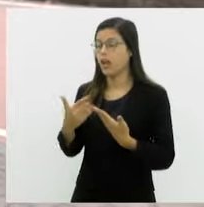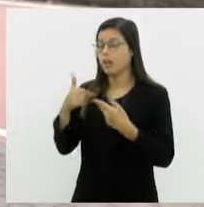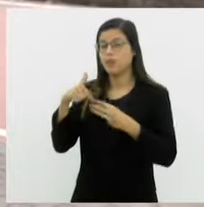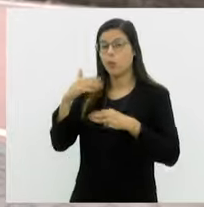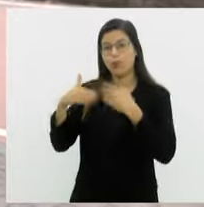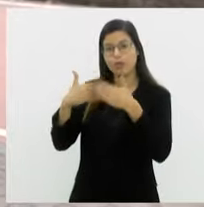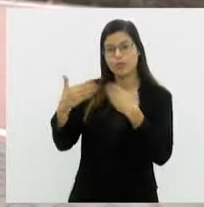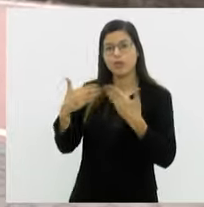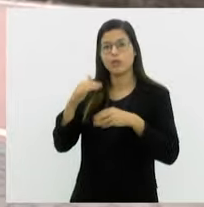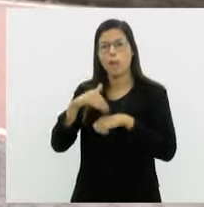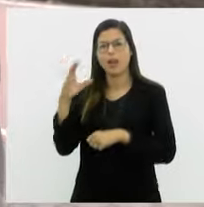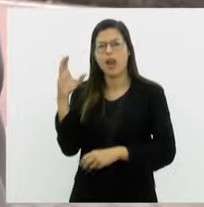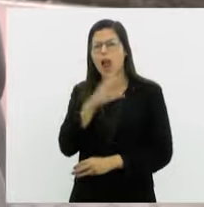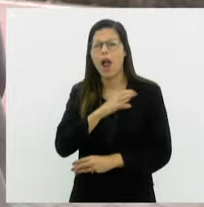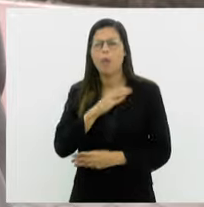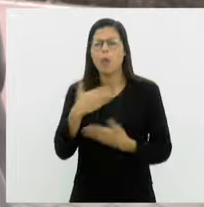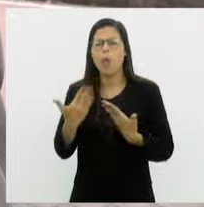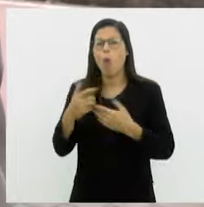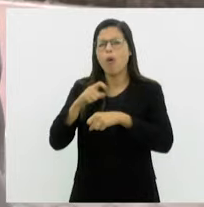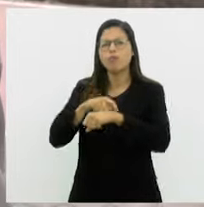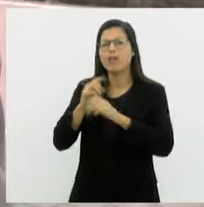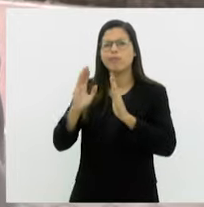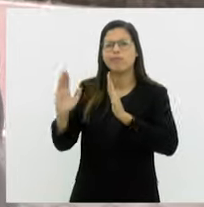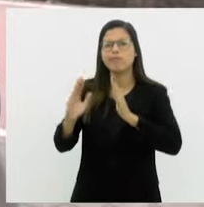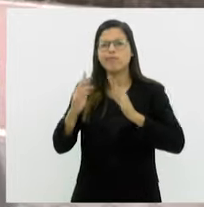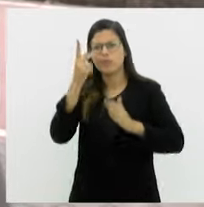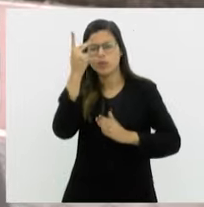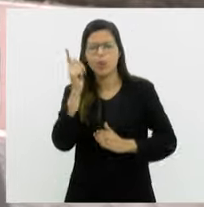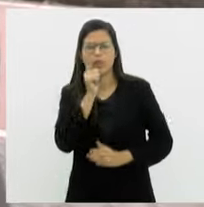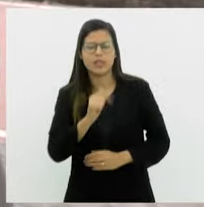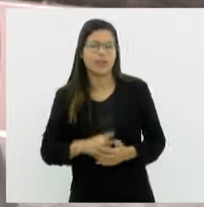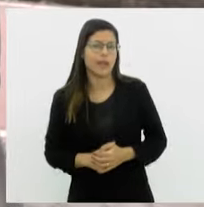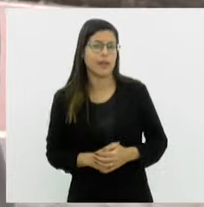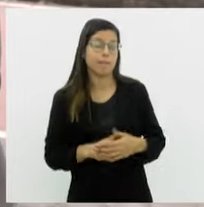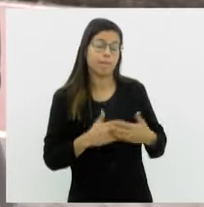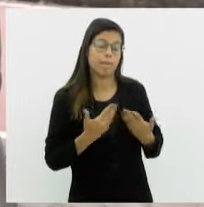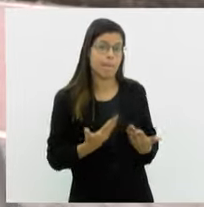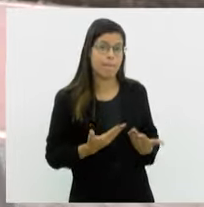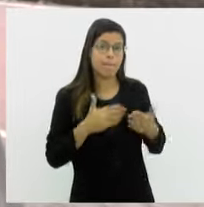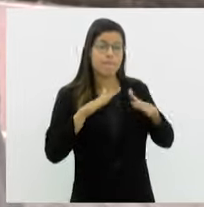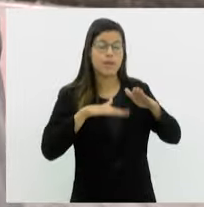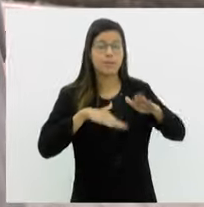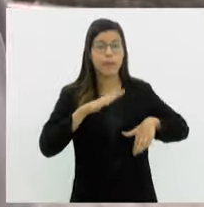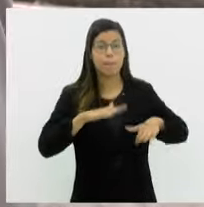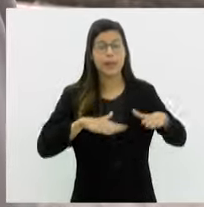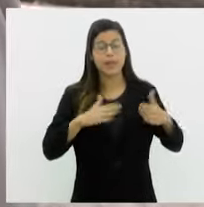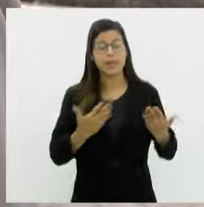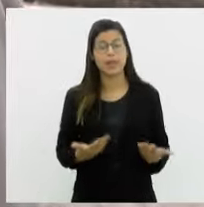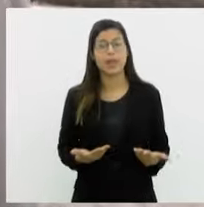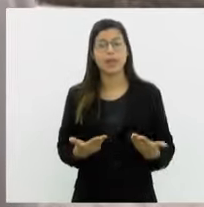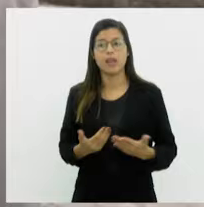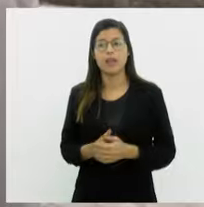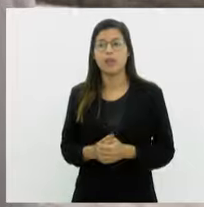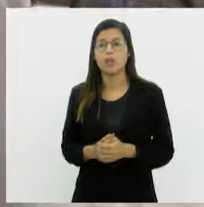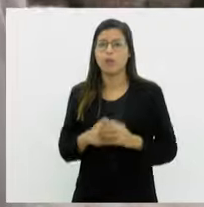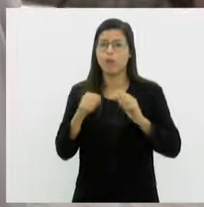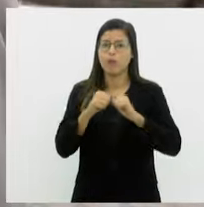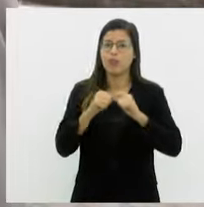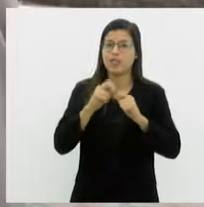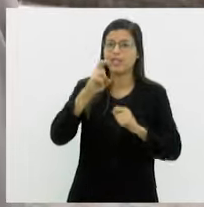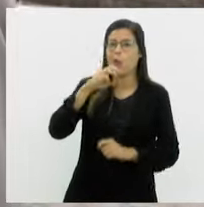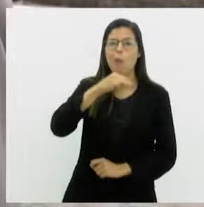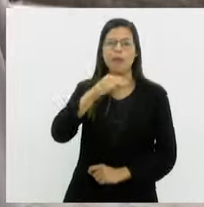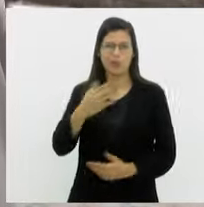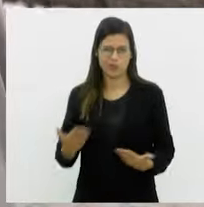ágil. Quanto tempo médio uma pessoa consegue registrar uma empresa? Olha, dependendo da parte dela, ela faz em 5